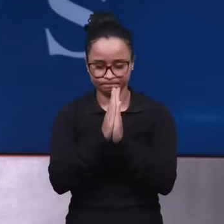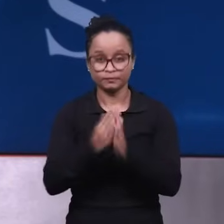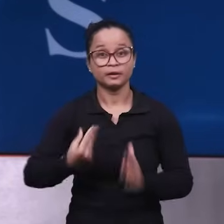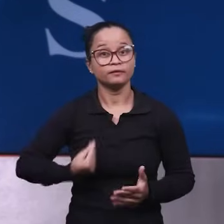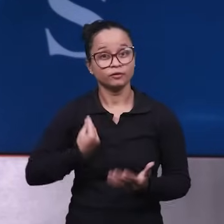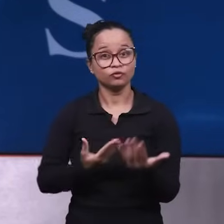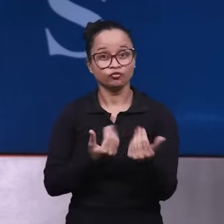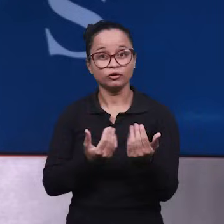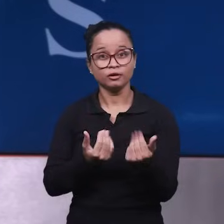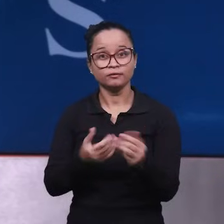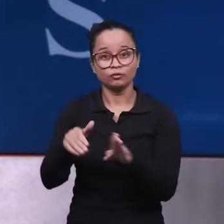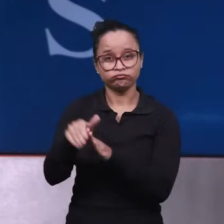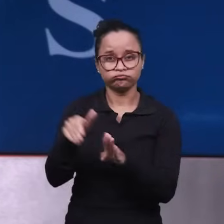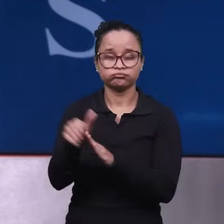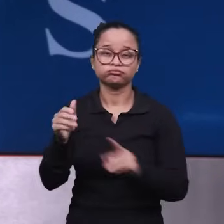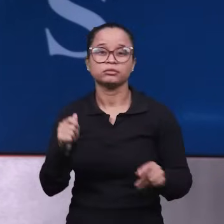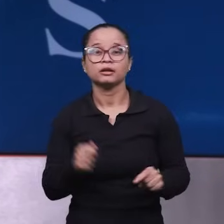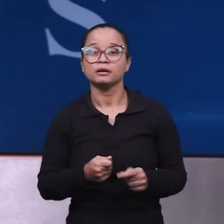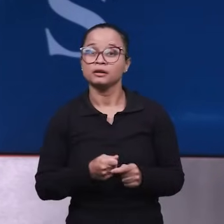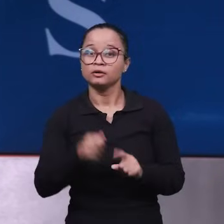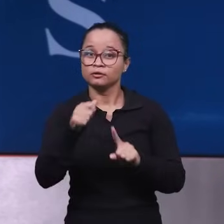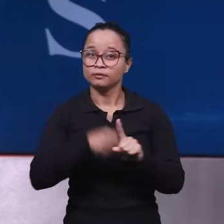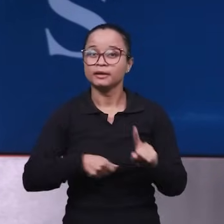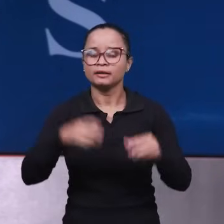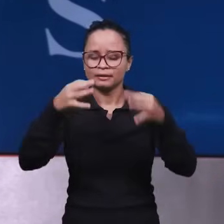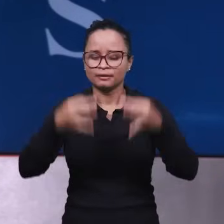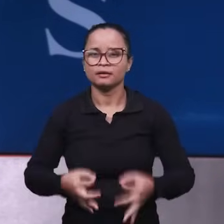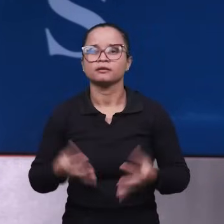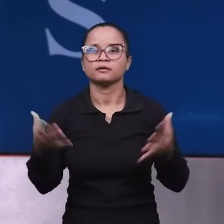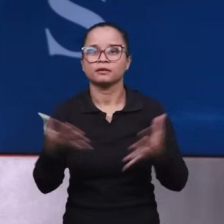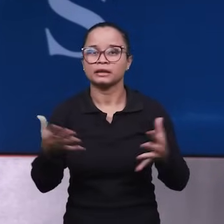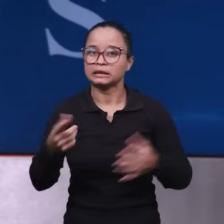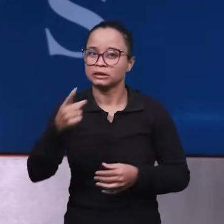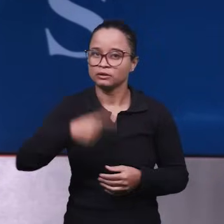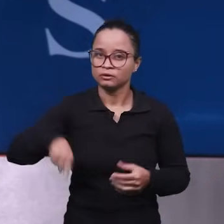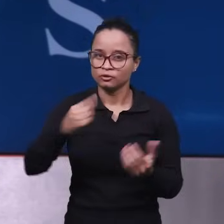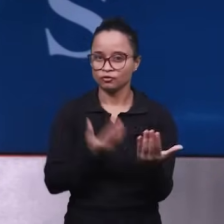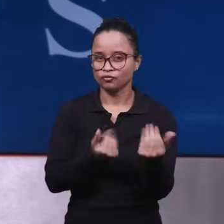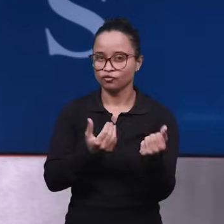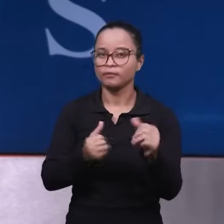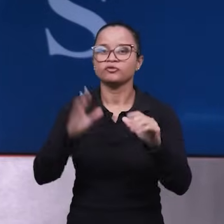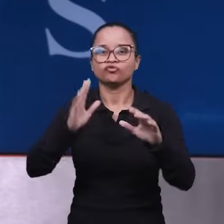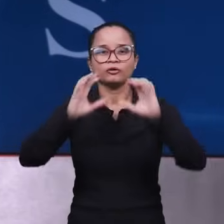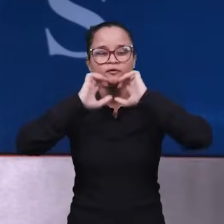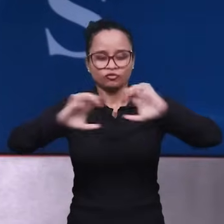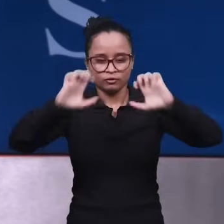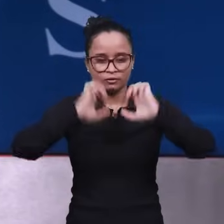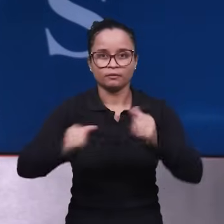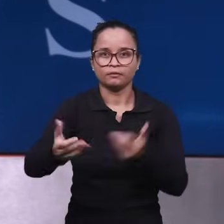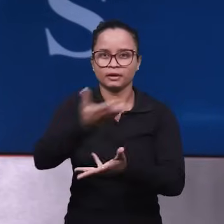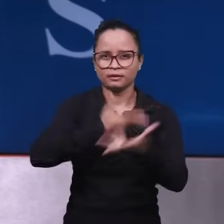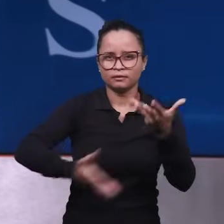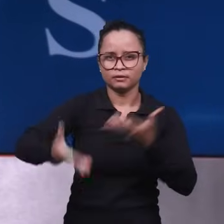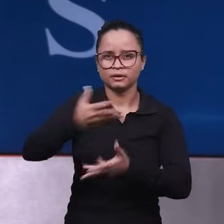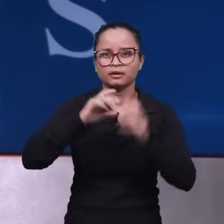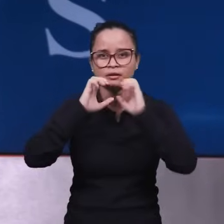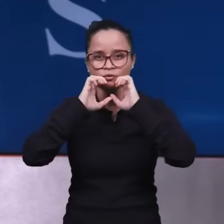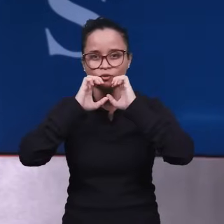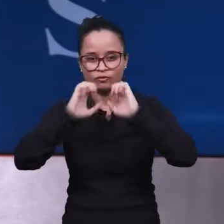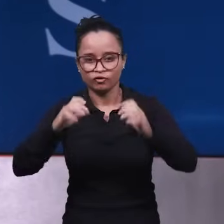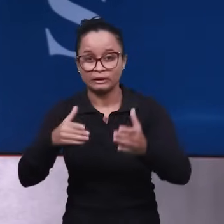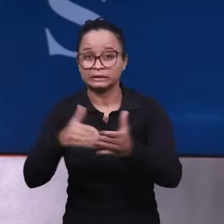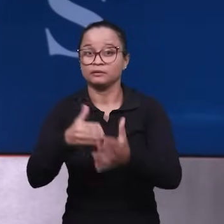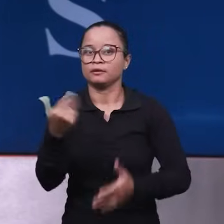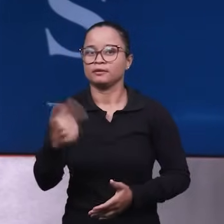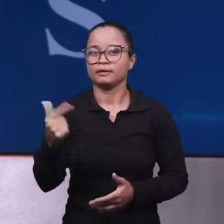nossos jovens, né? A orientação do mês. Tendo aí, eu tenho certeza que os nossos jovens já estão evangelizando, participando ali do Evangelho Sem